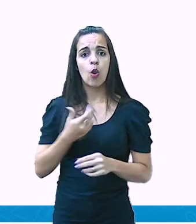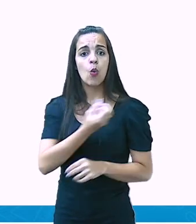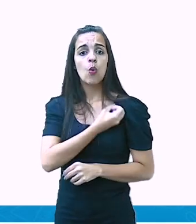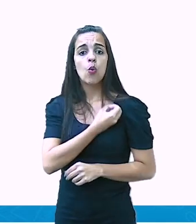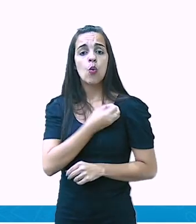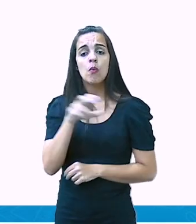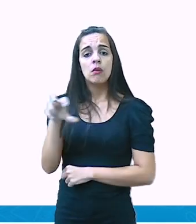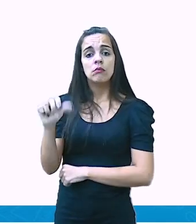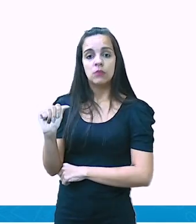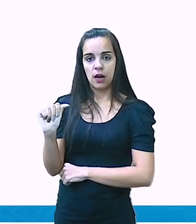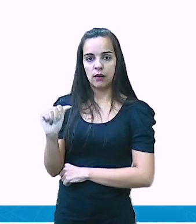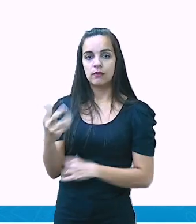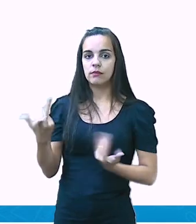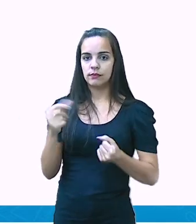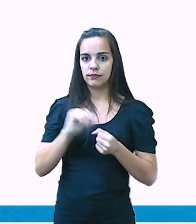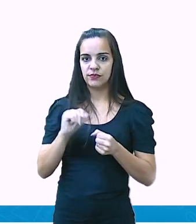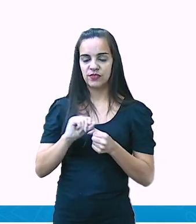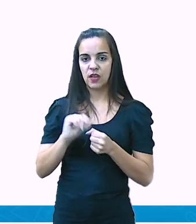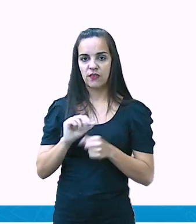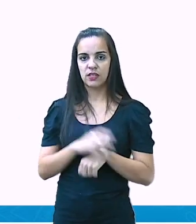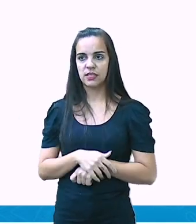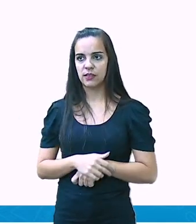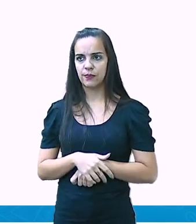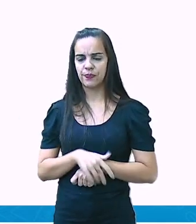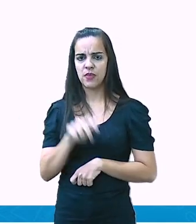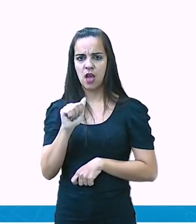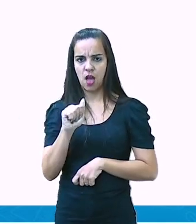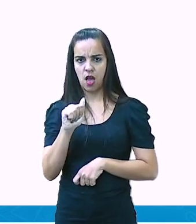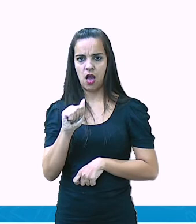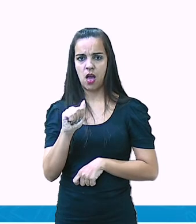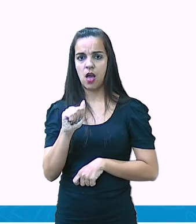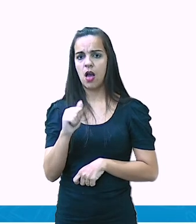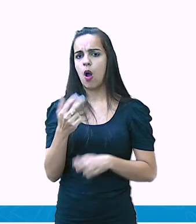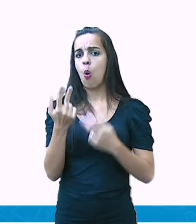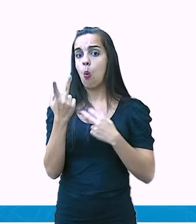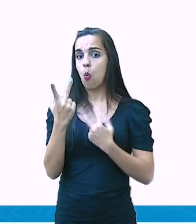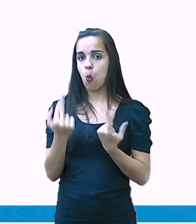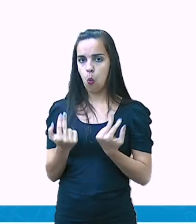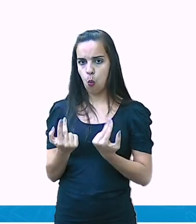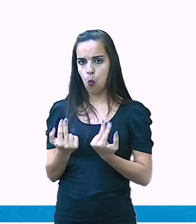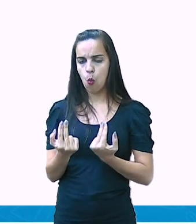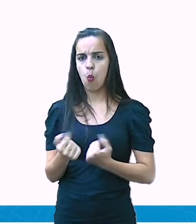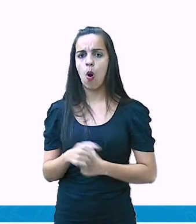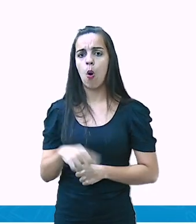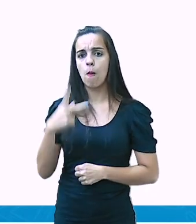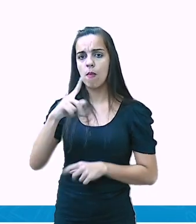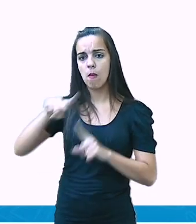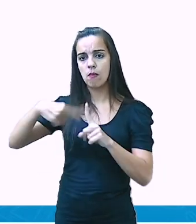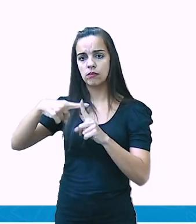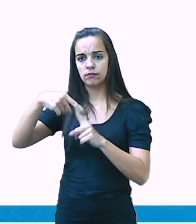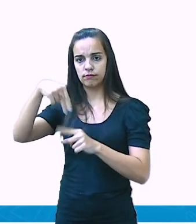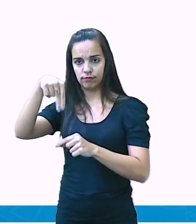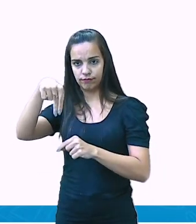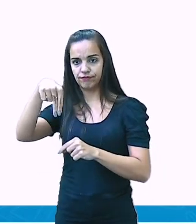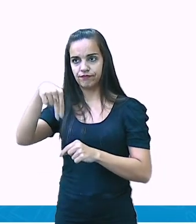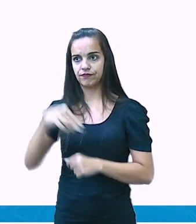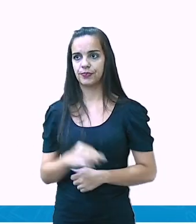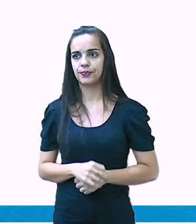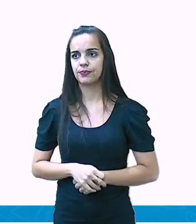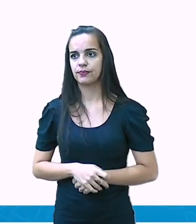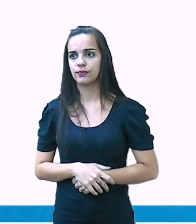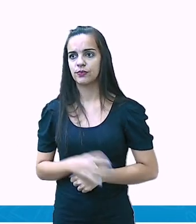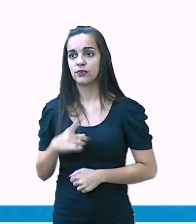equação que nos permite esta informação, número de massa é o número de prótons mais o número de nêutrons. Você já tem essas